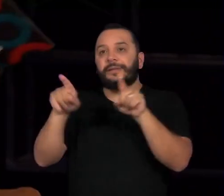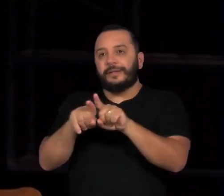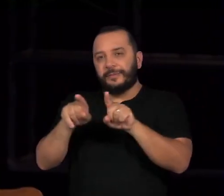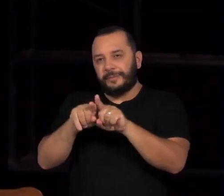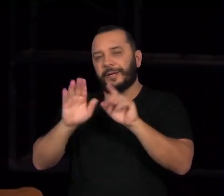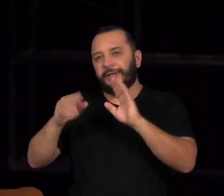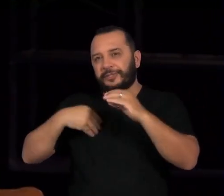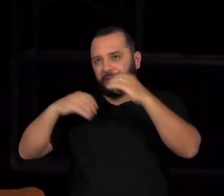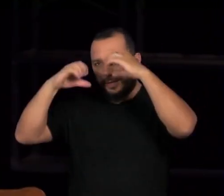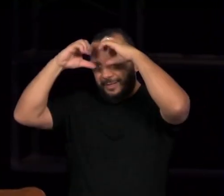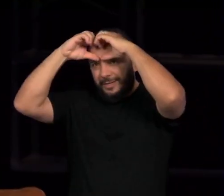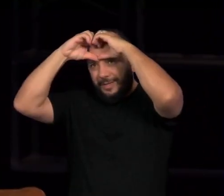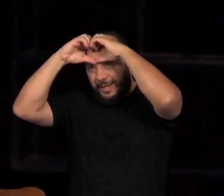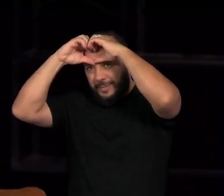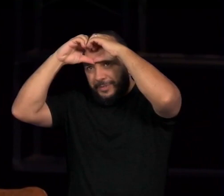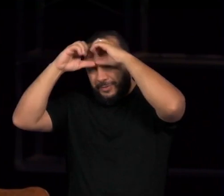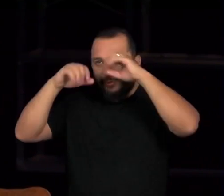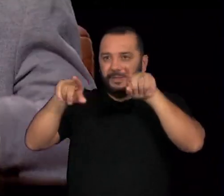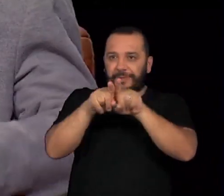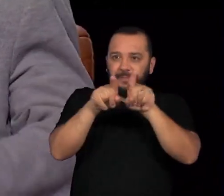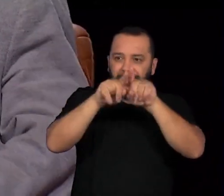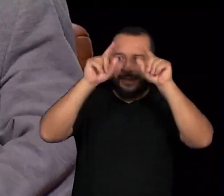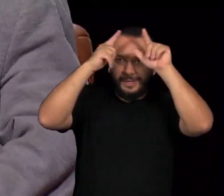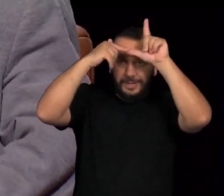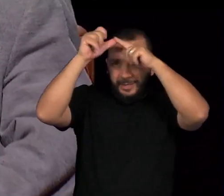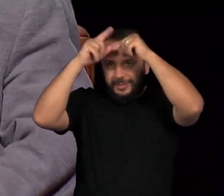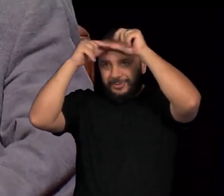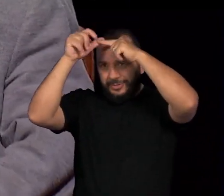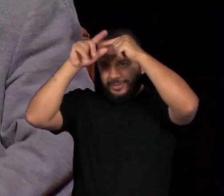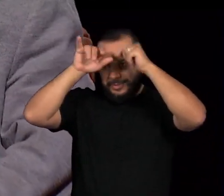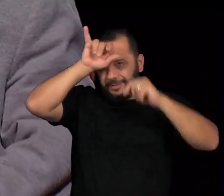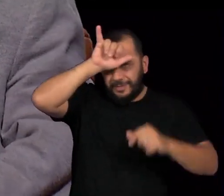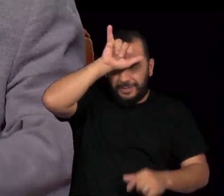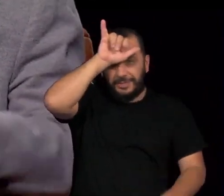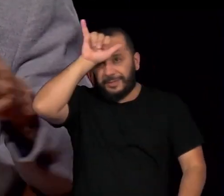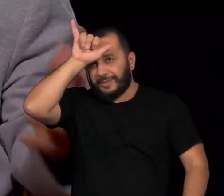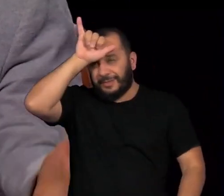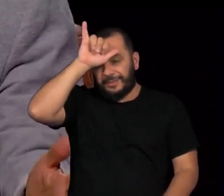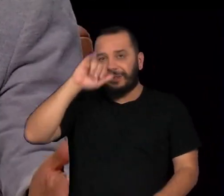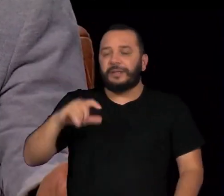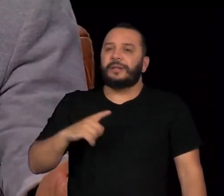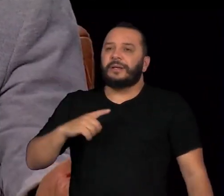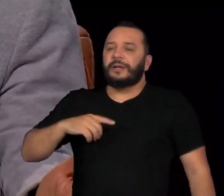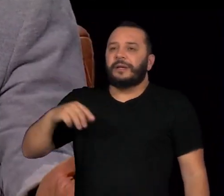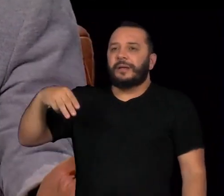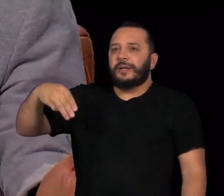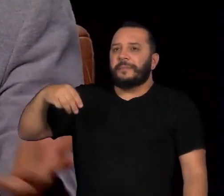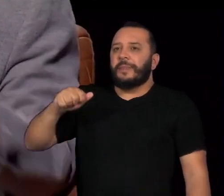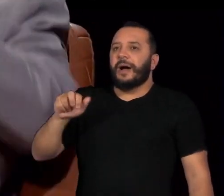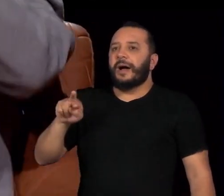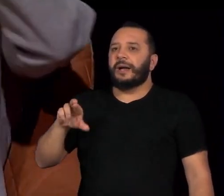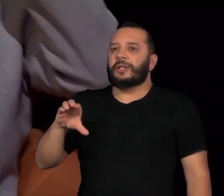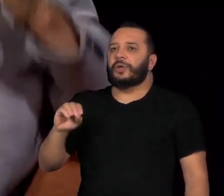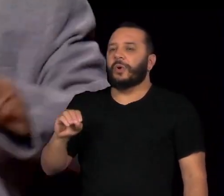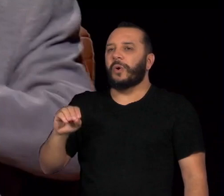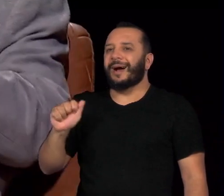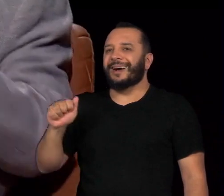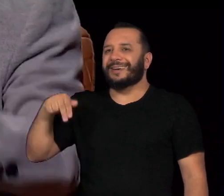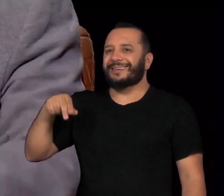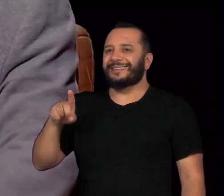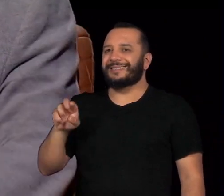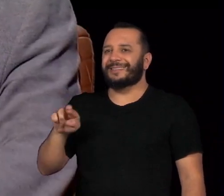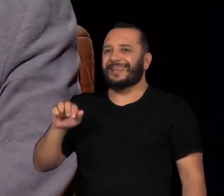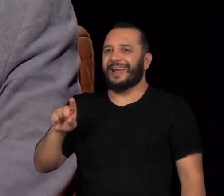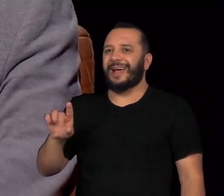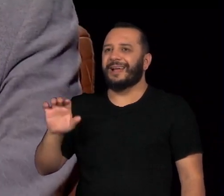garantido essa festa TR uma reflexão bem né máo de Andrade já dizia que o o complexo do